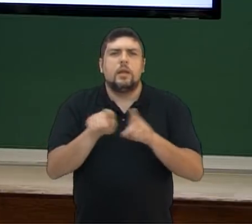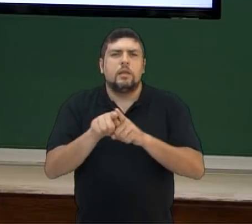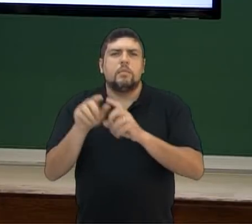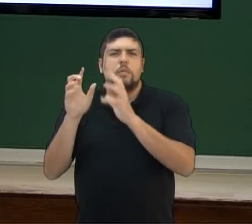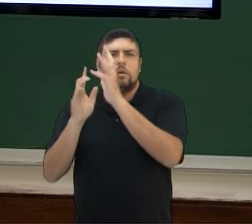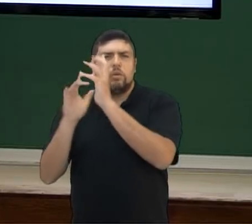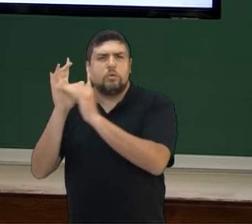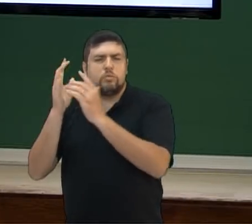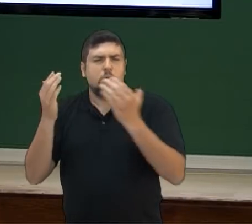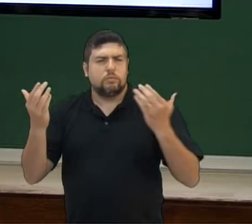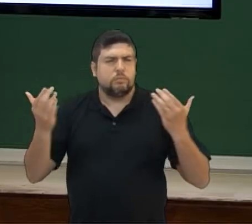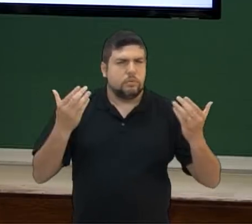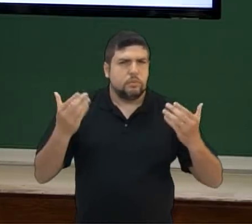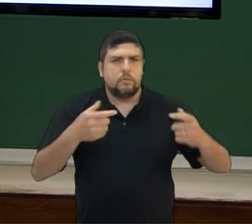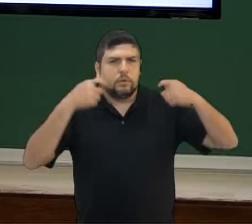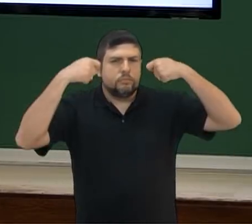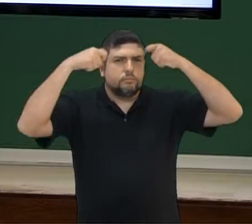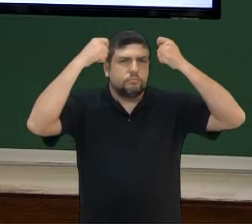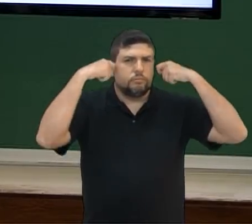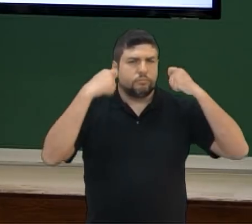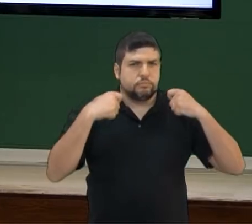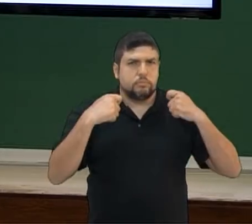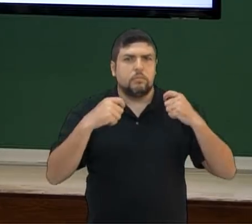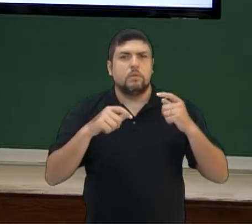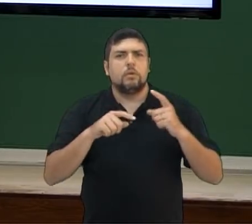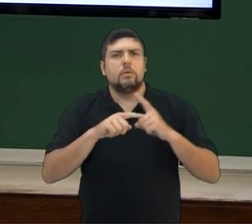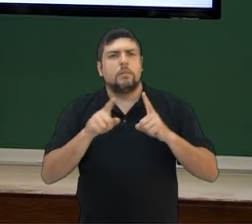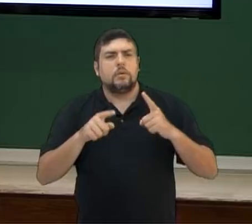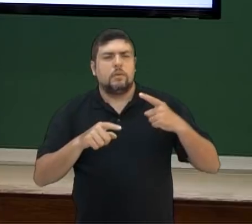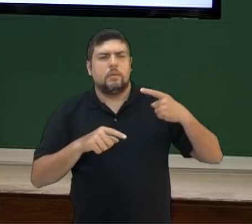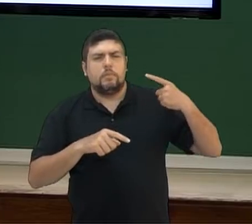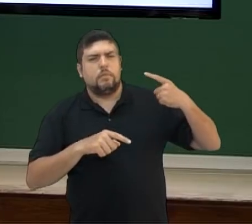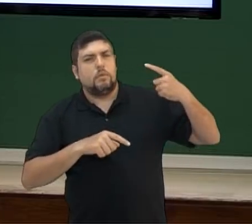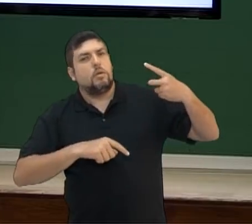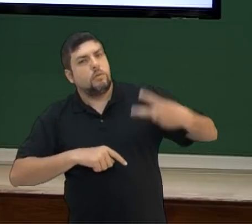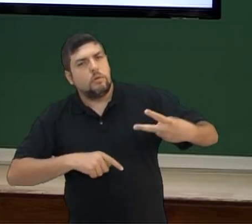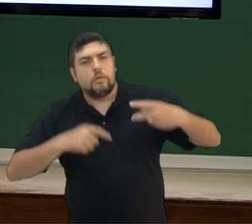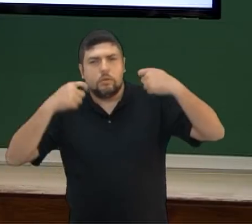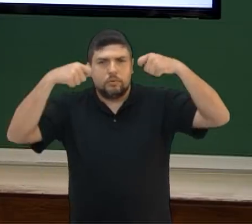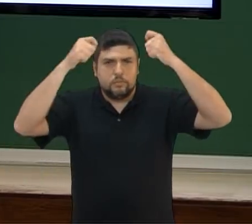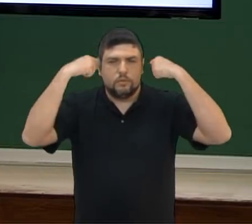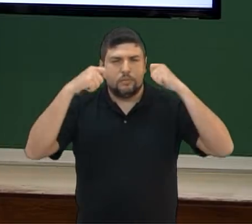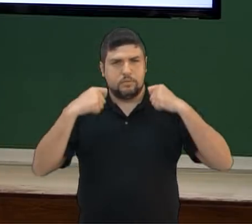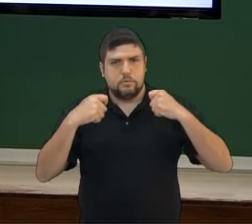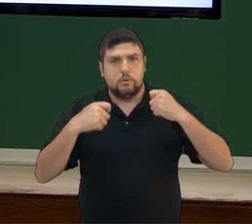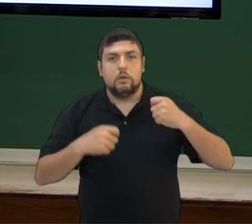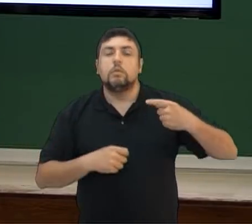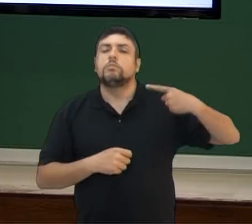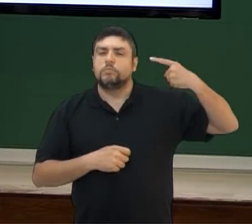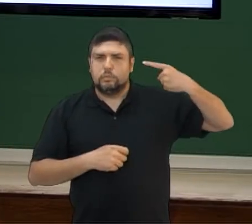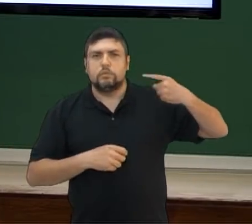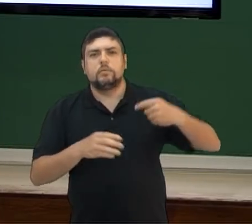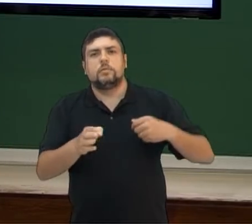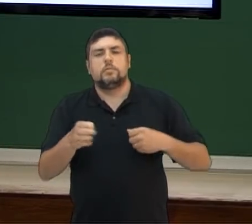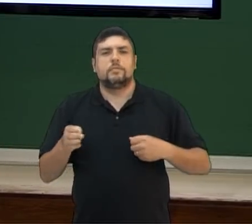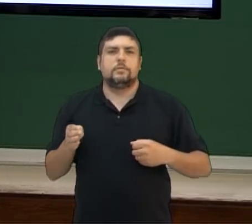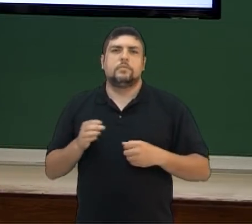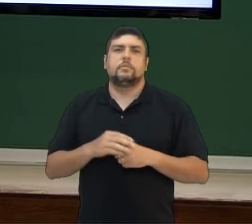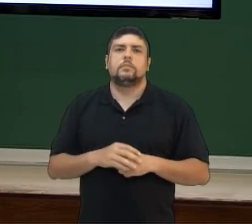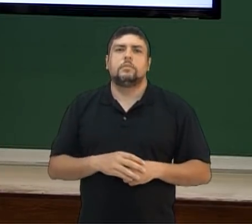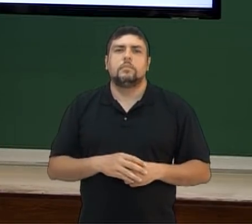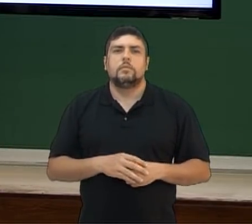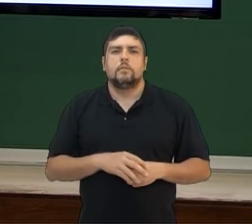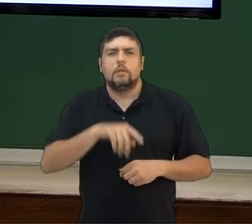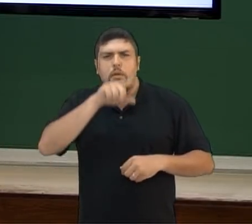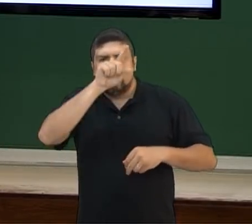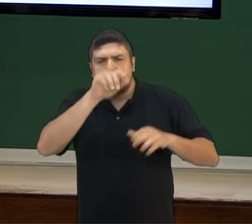como cordeiro, mas é talvez o segundo símbolo mais antigo cristão. O primeiro é o peixe. E a pomba vem bem